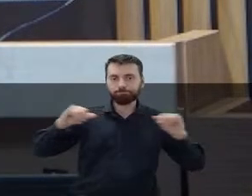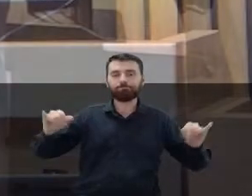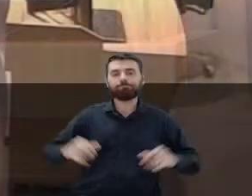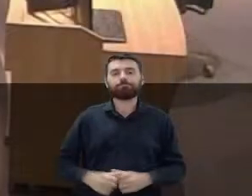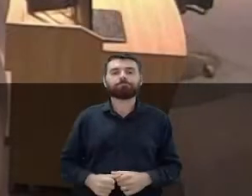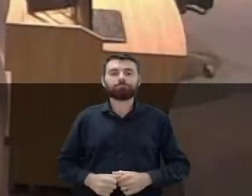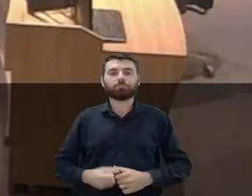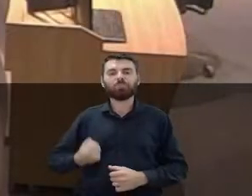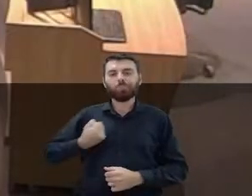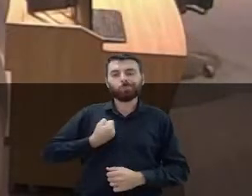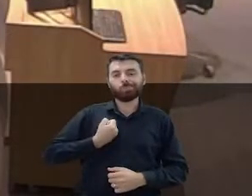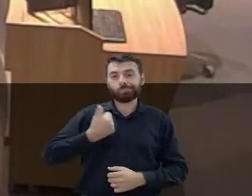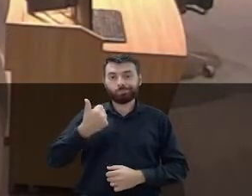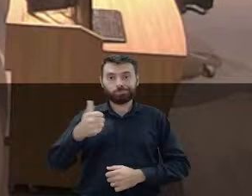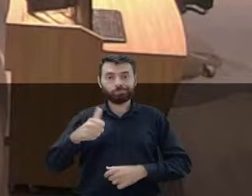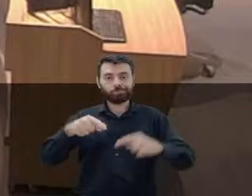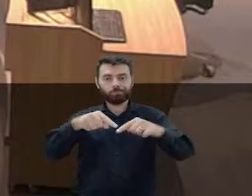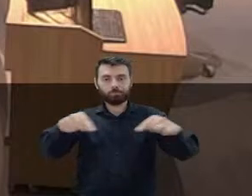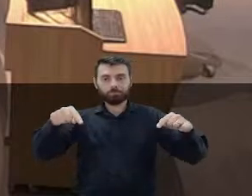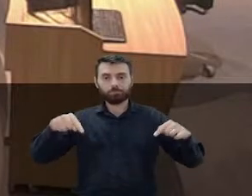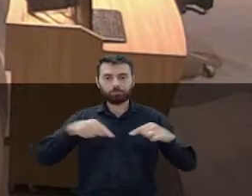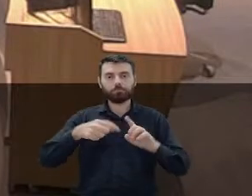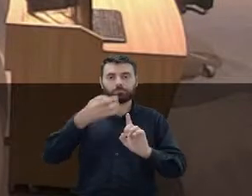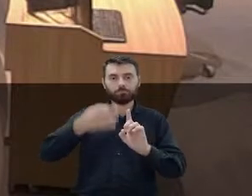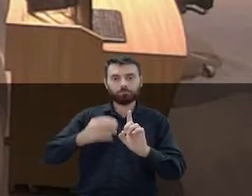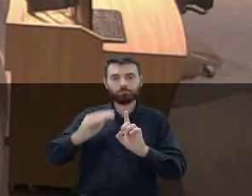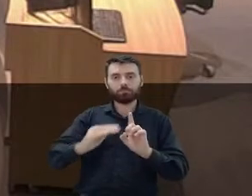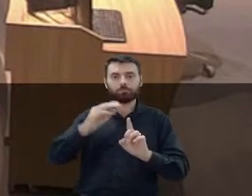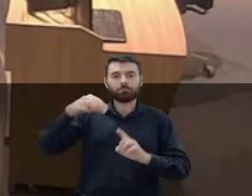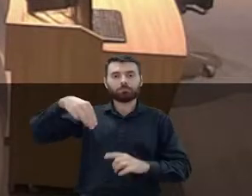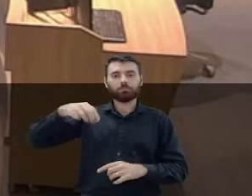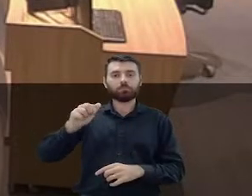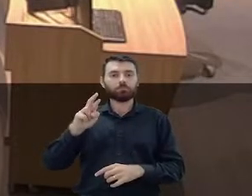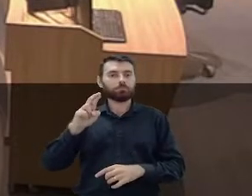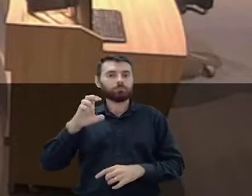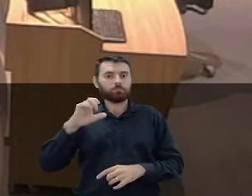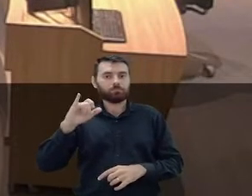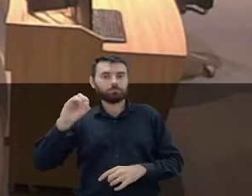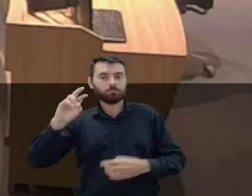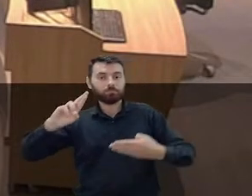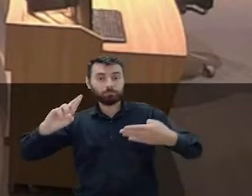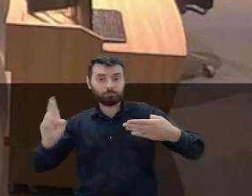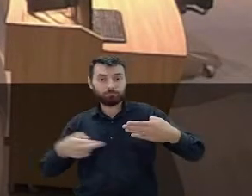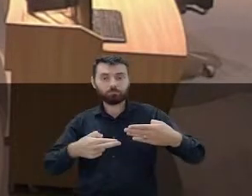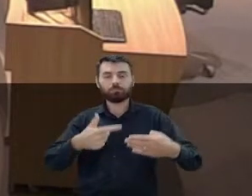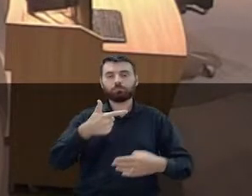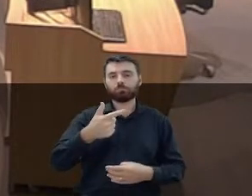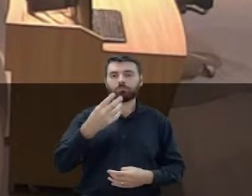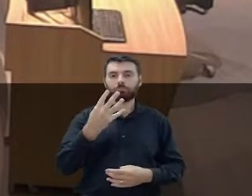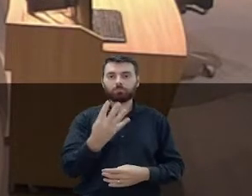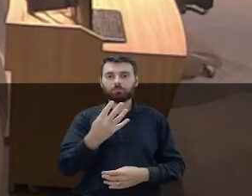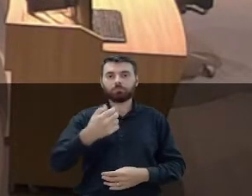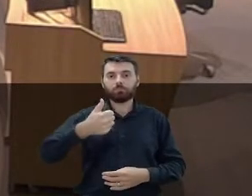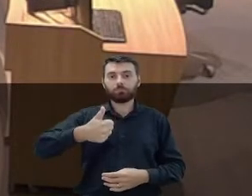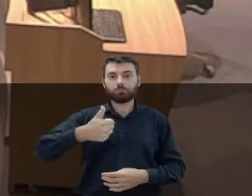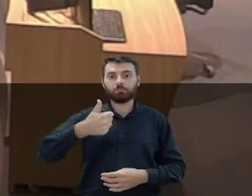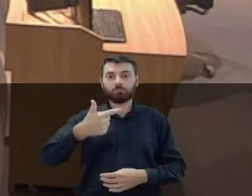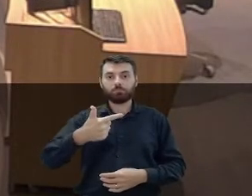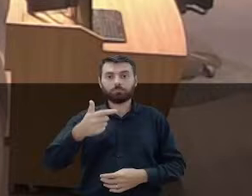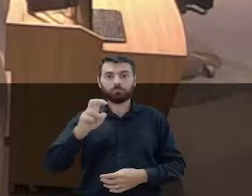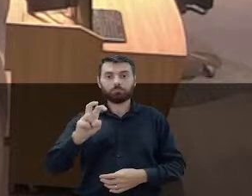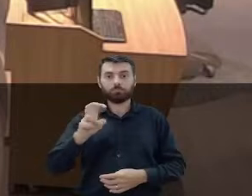Número 11, da sala do desembargador, Márcio Vasques Tibal de Almeida, recurso ordinário 24.125,